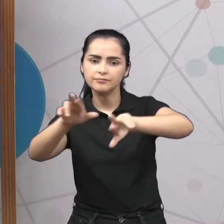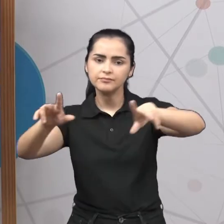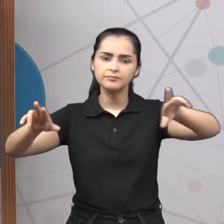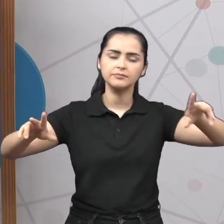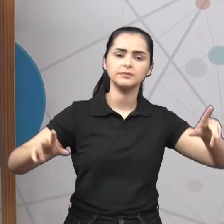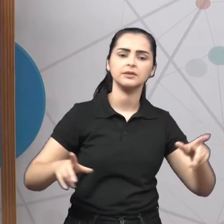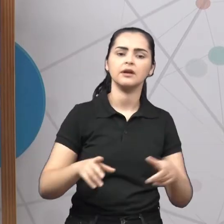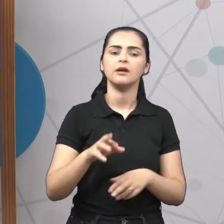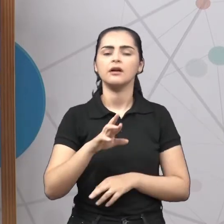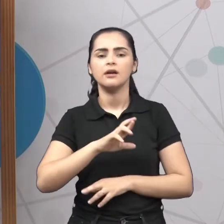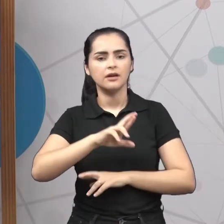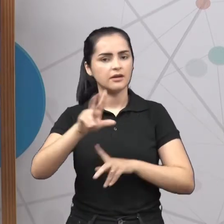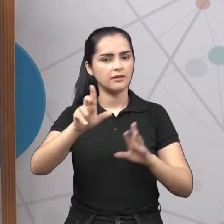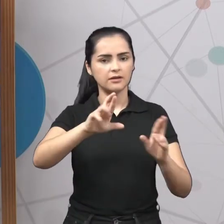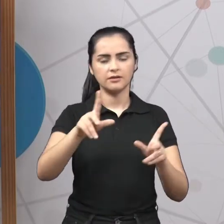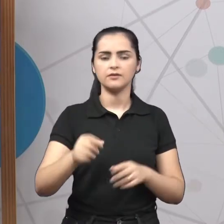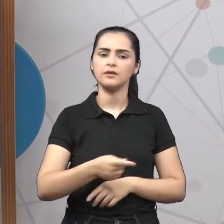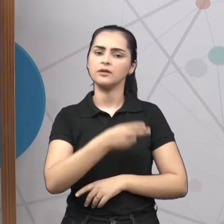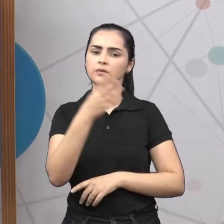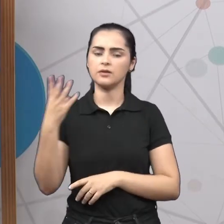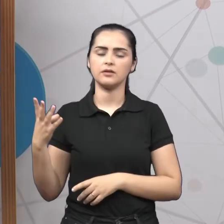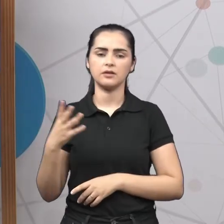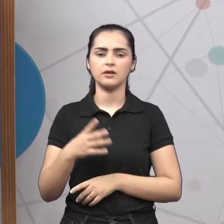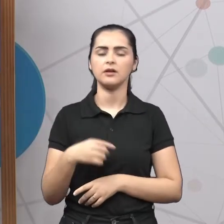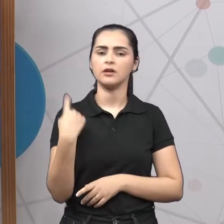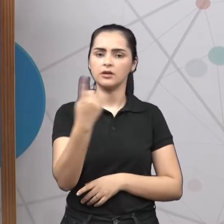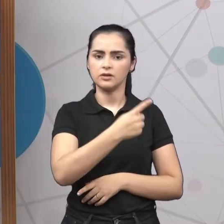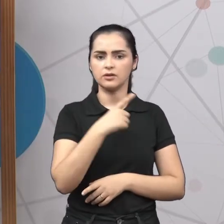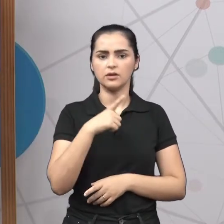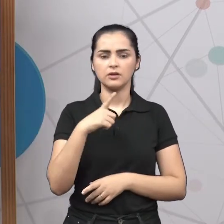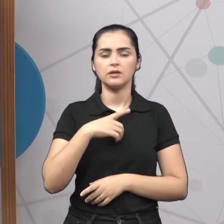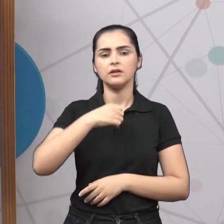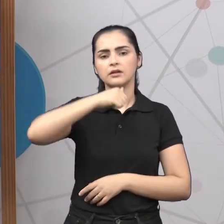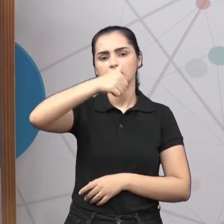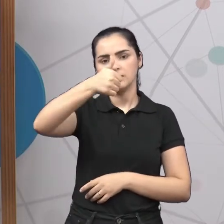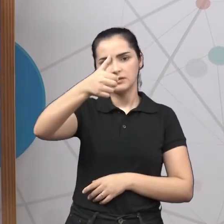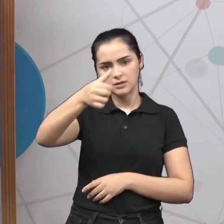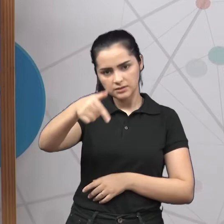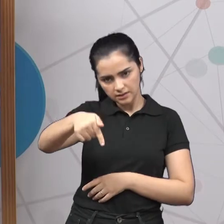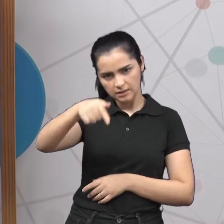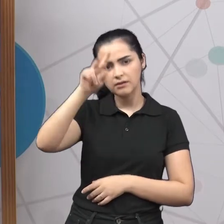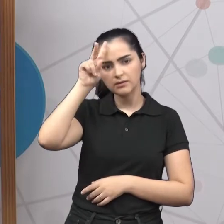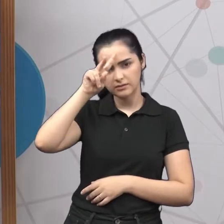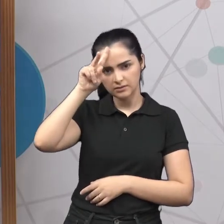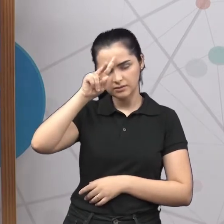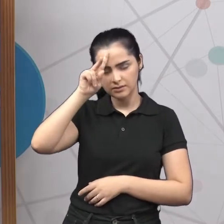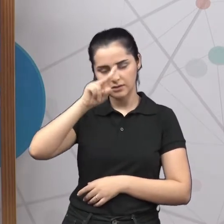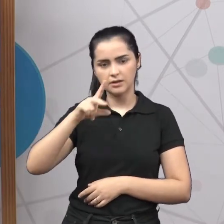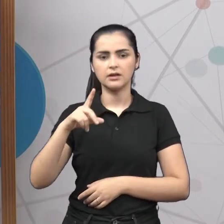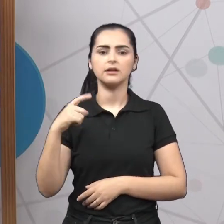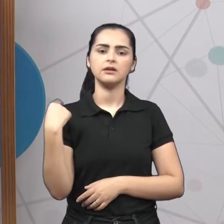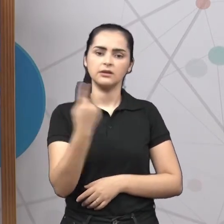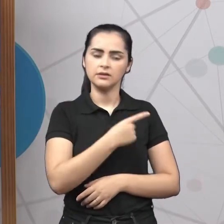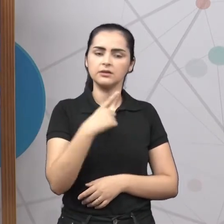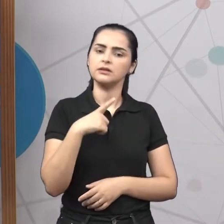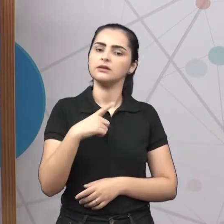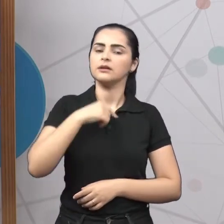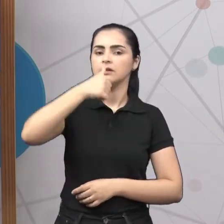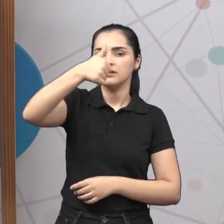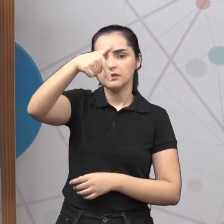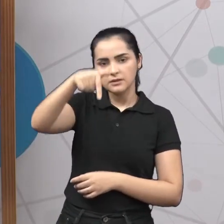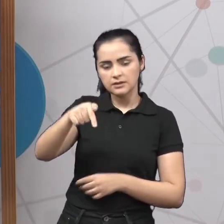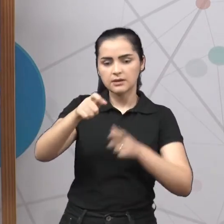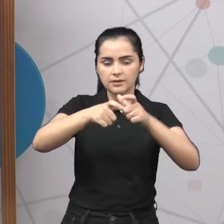a quantidade do tamanho do município. No nosso caso, nós temos 17. Vocês lembram? Nós temos 17.